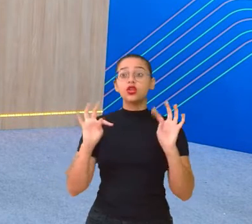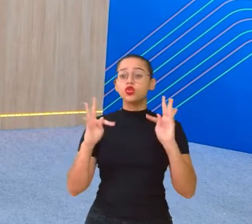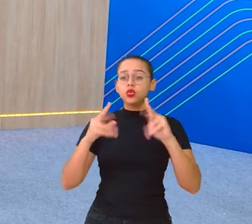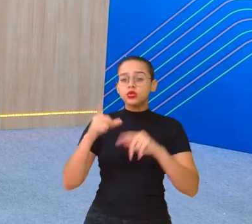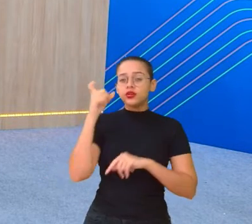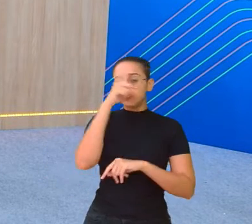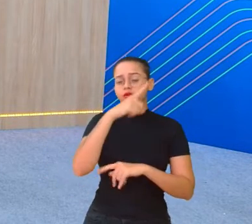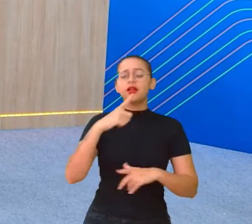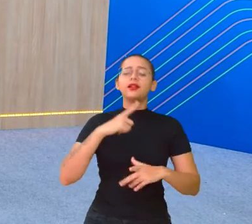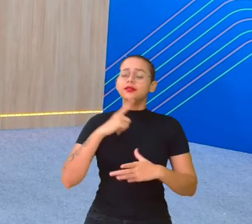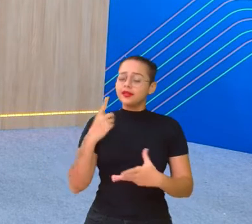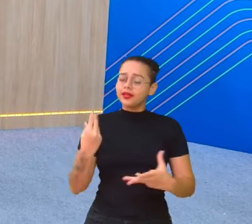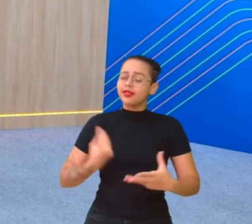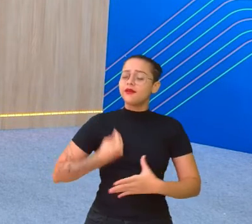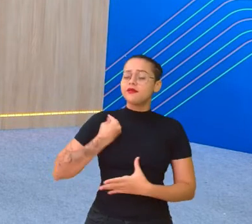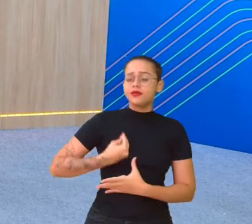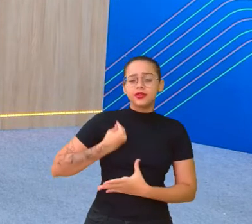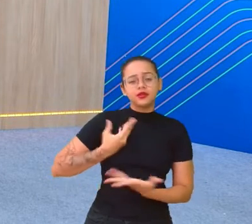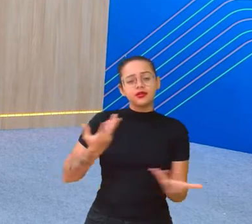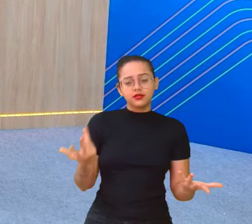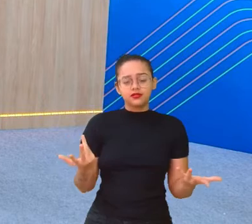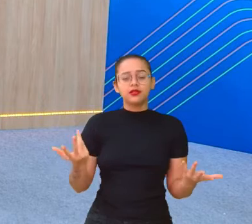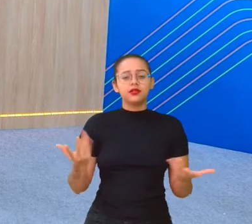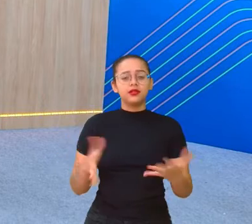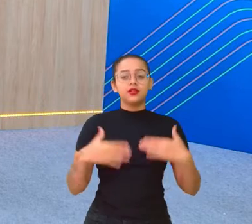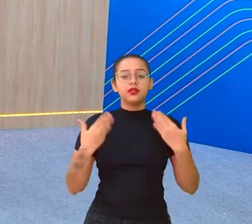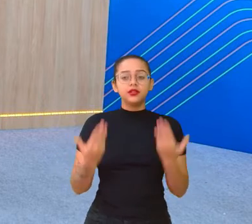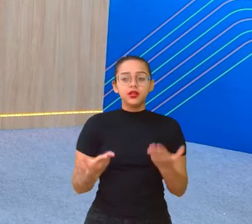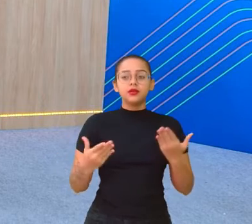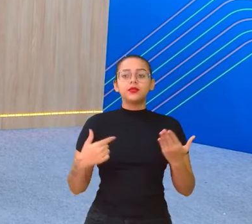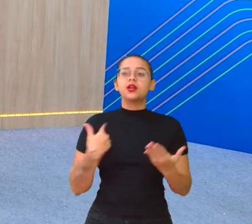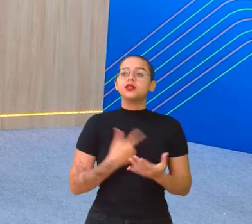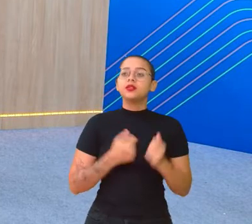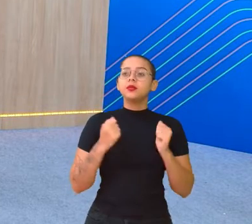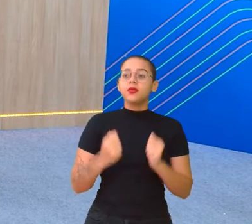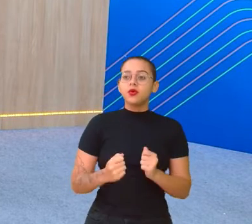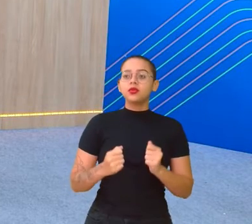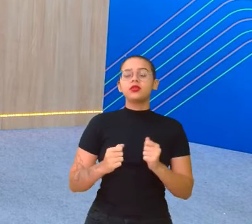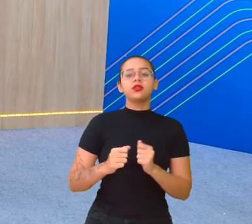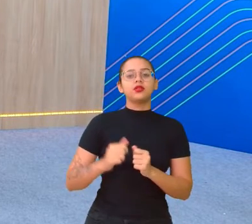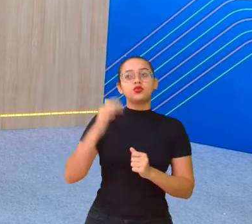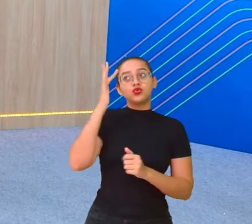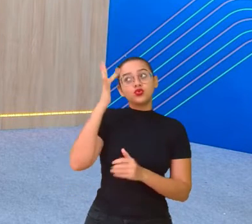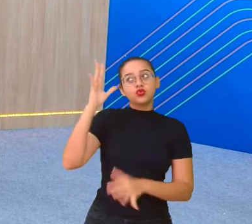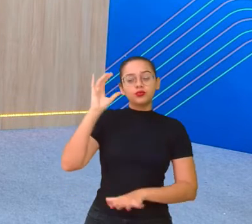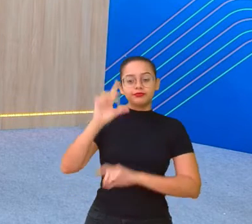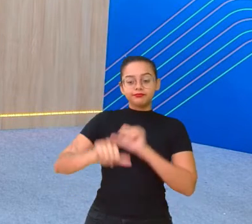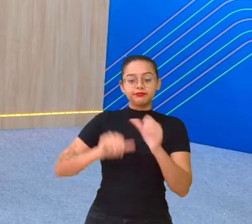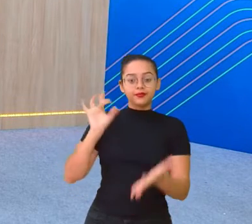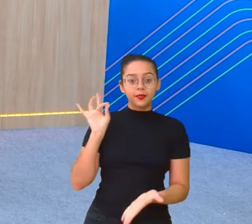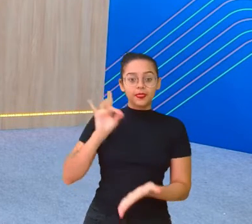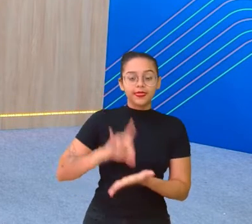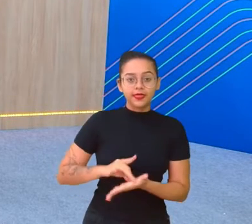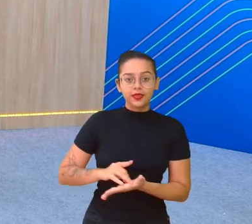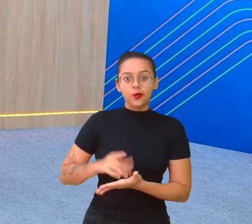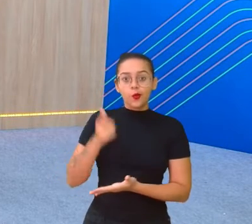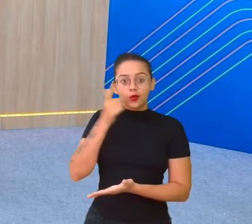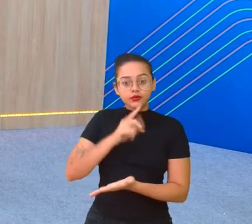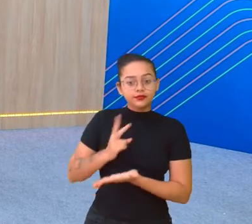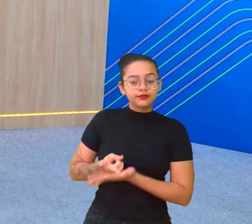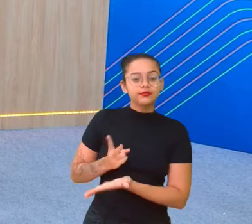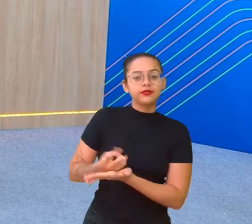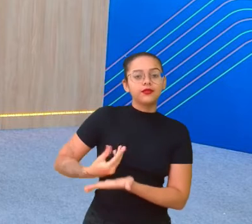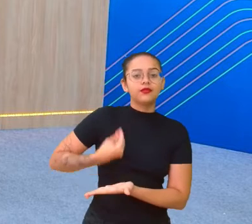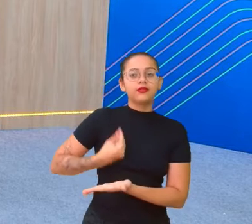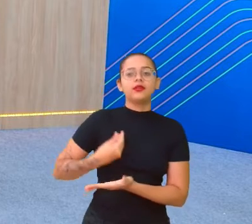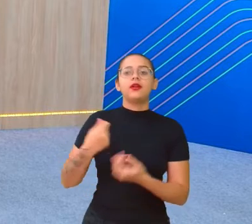da humanidade, elas fazem parte da vida. Então, para a gente poder realizar esses sonhos, para a gente poder avançar na nossa vida, a